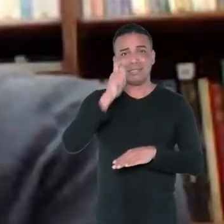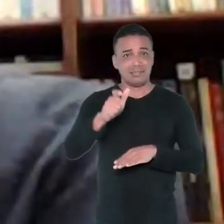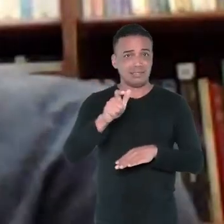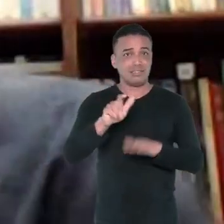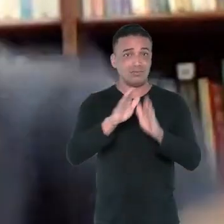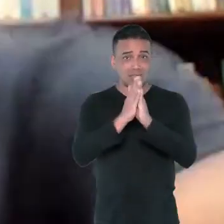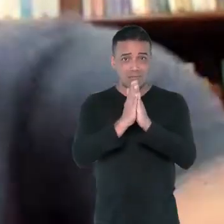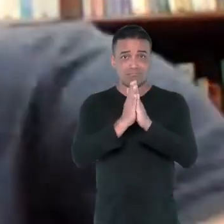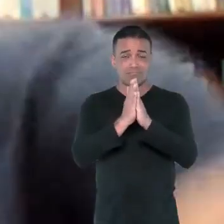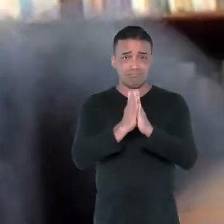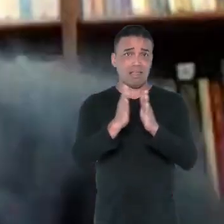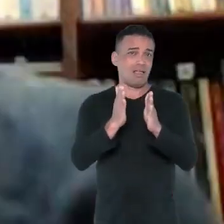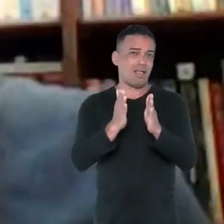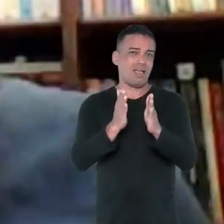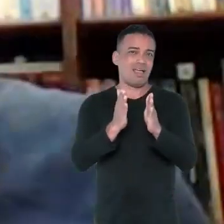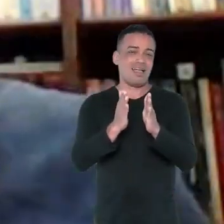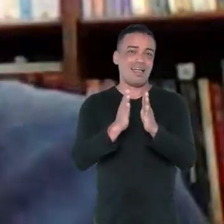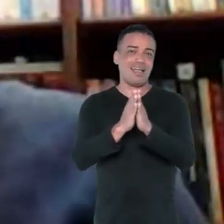abre